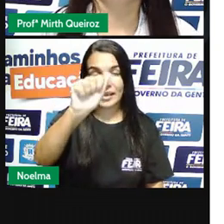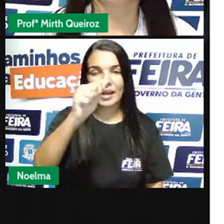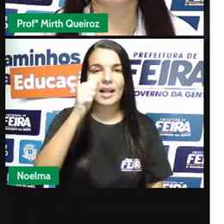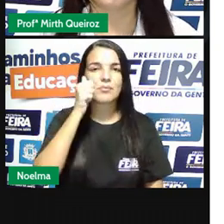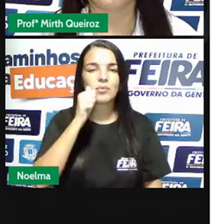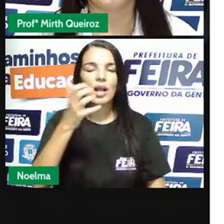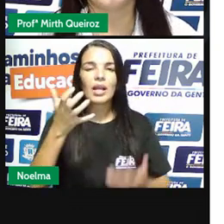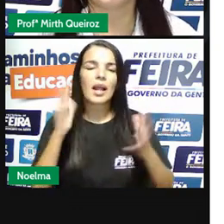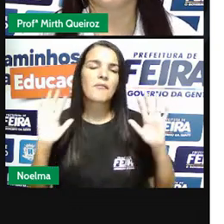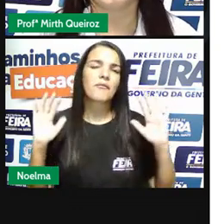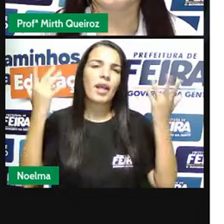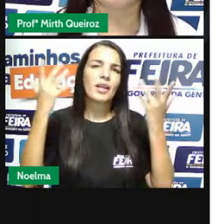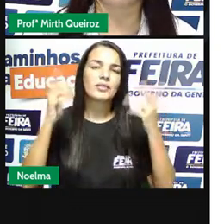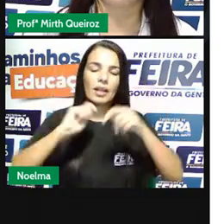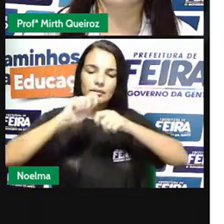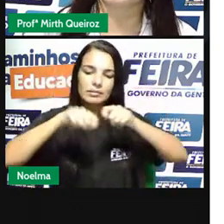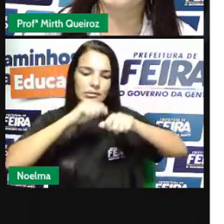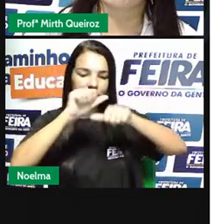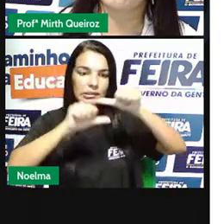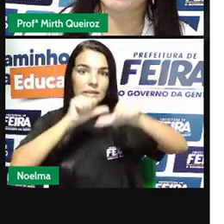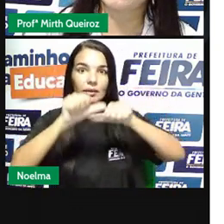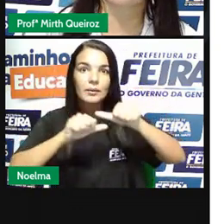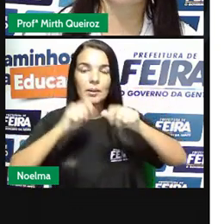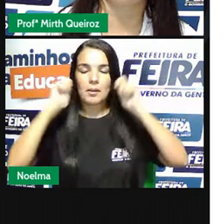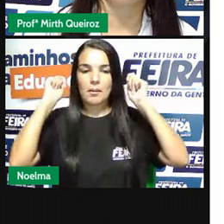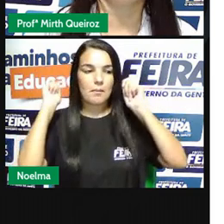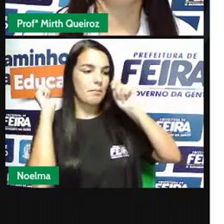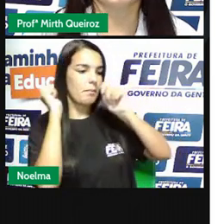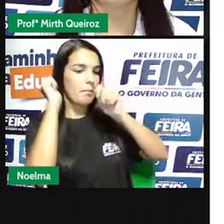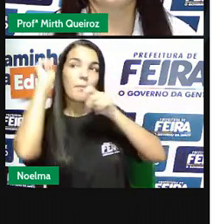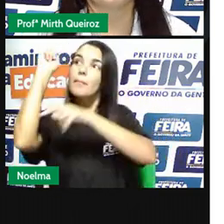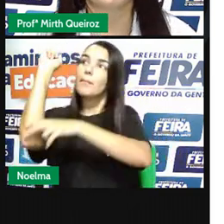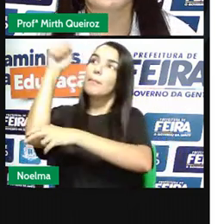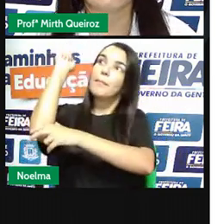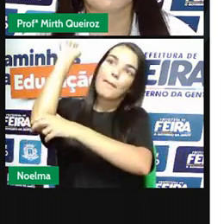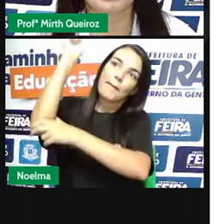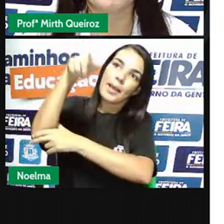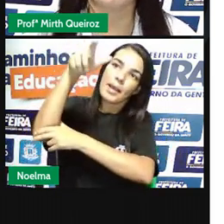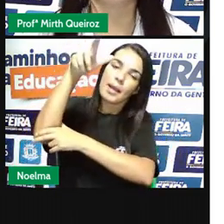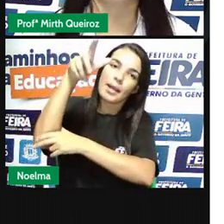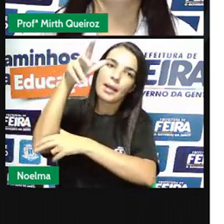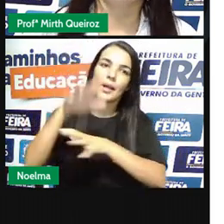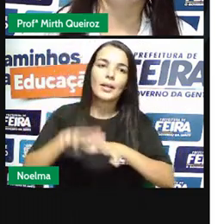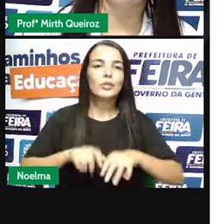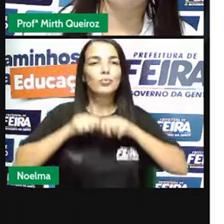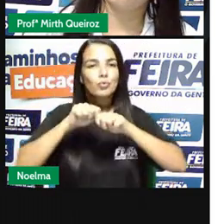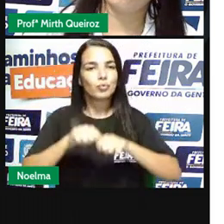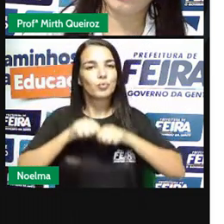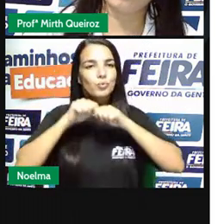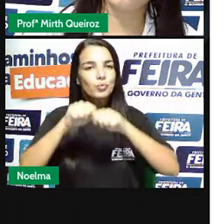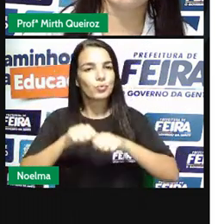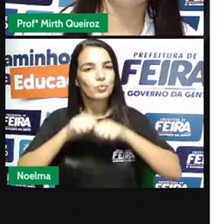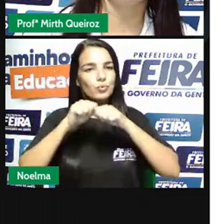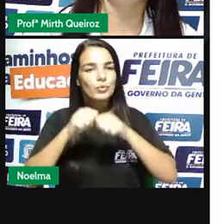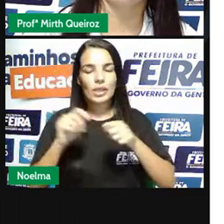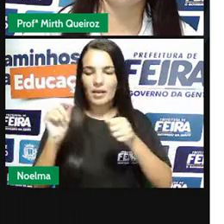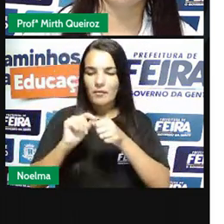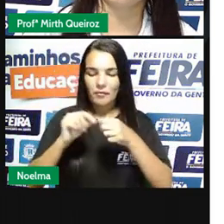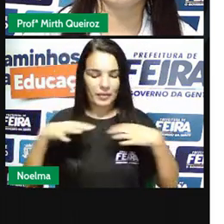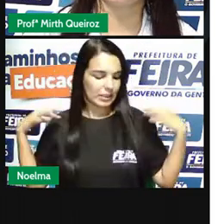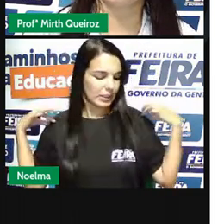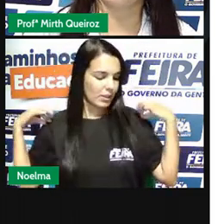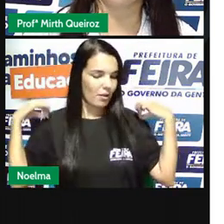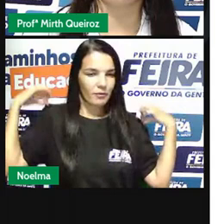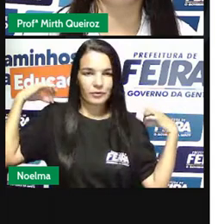acha usou transformou ali abóbora em carruagem os ratinhos cavalos fez um vestido